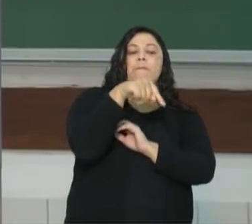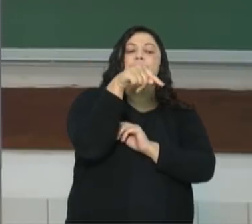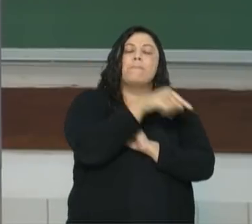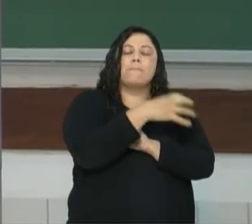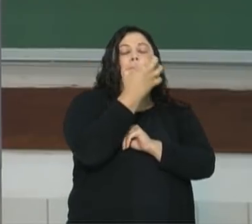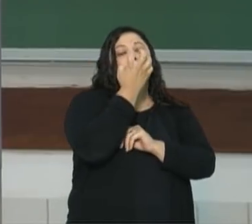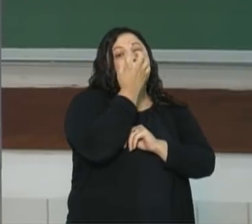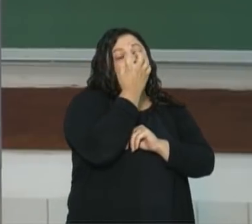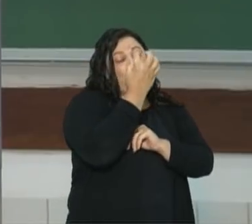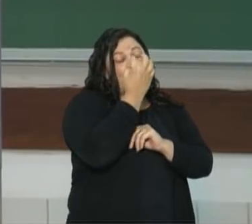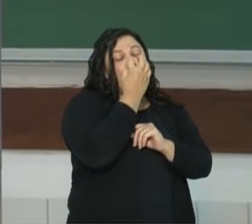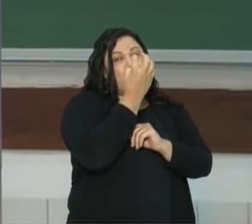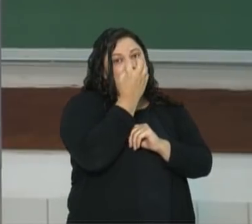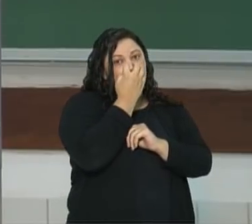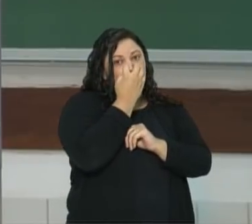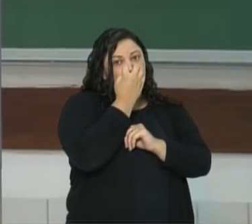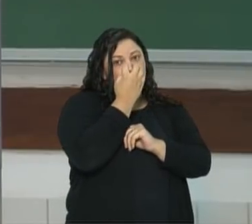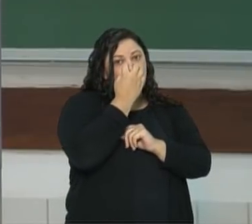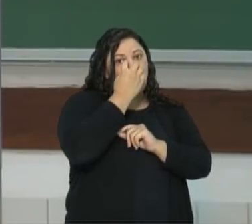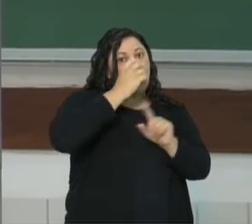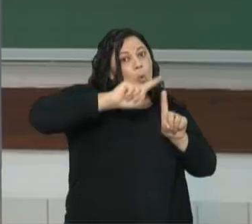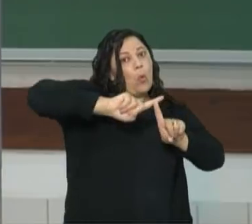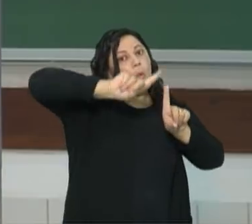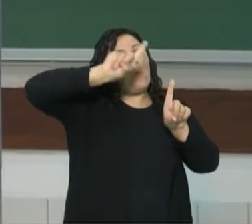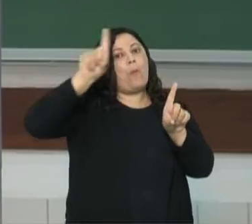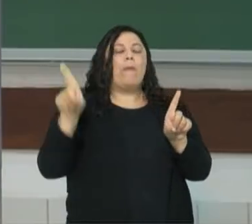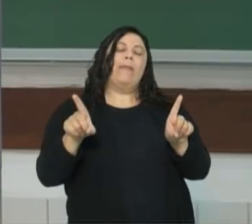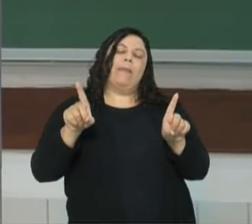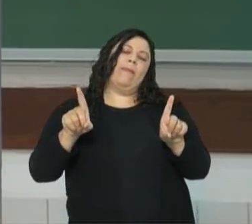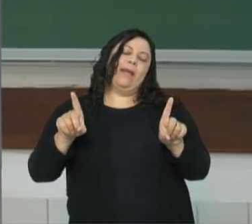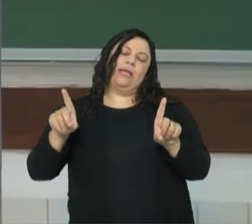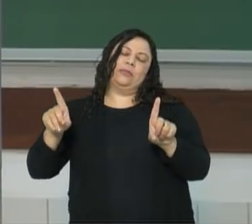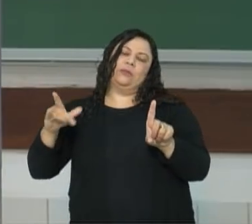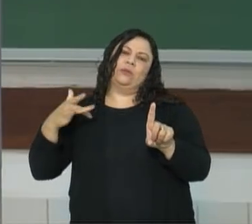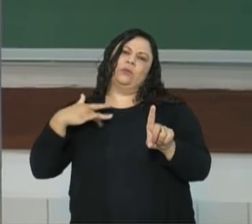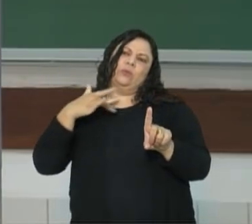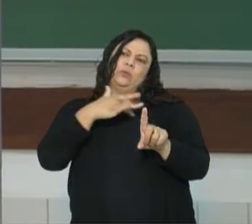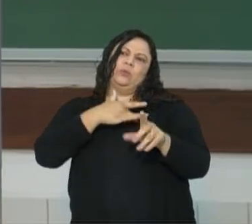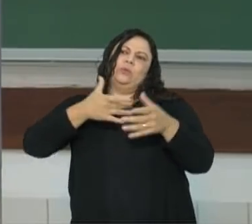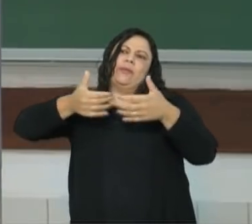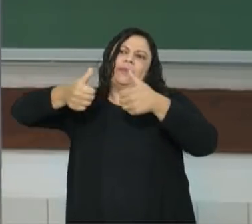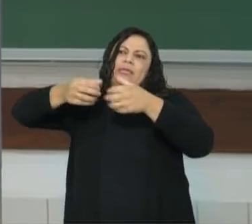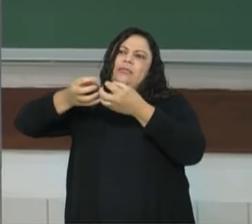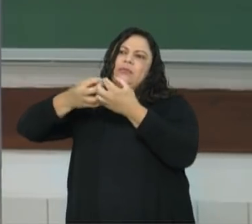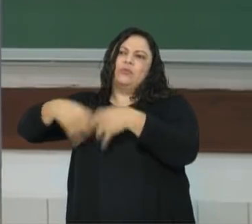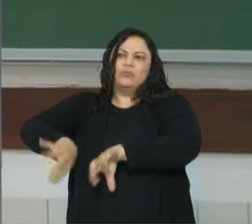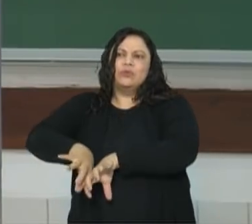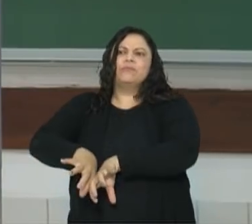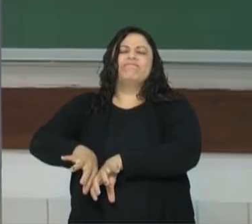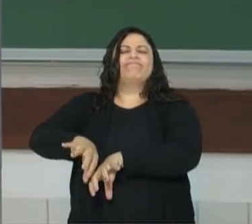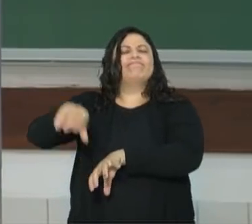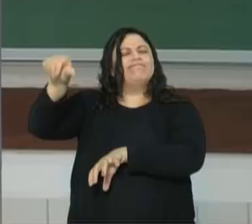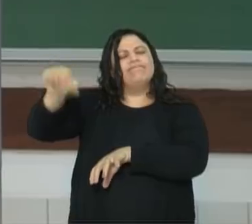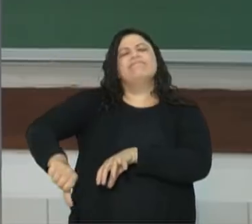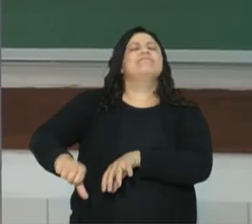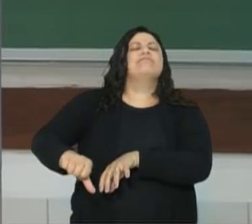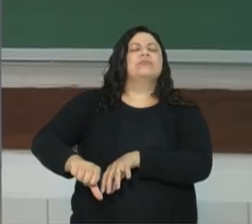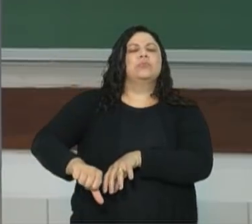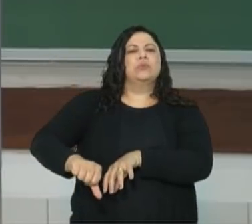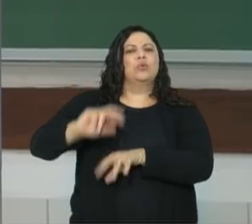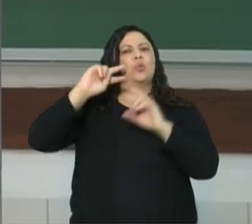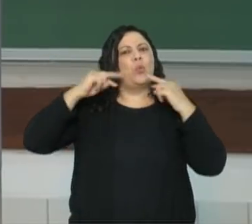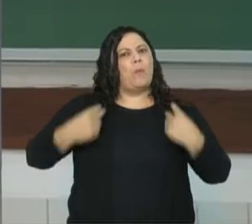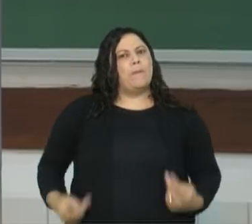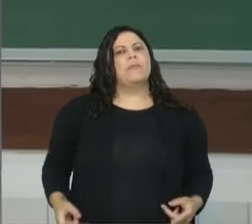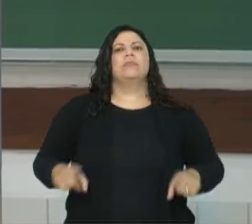causando tantos danos para o ser humano. Causa danos sim, e são sérios também. Mas ele está mais ligado a